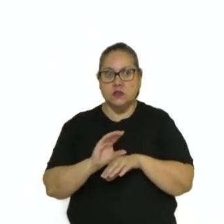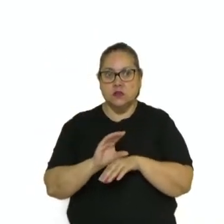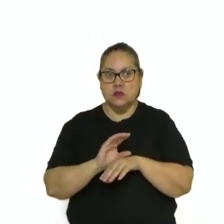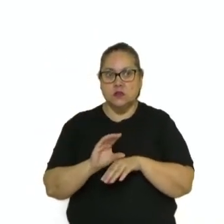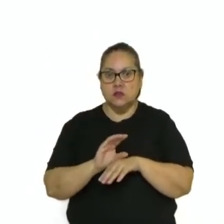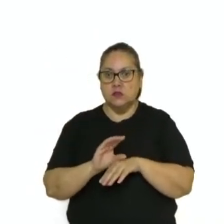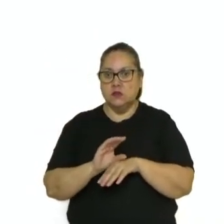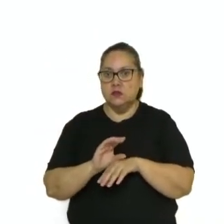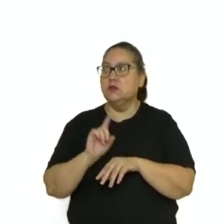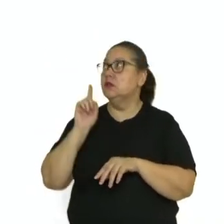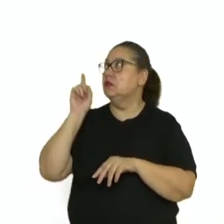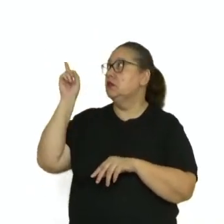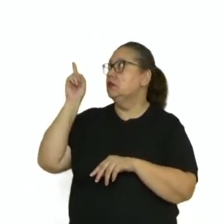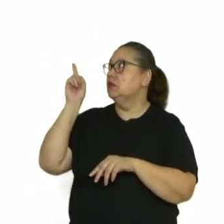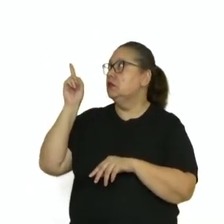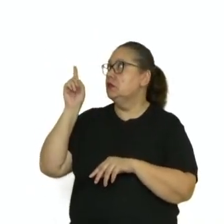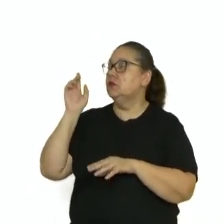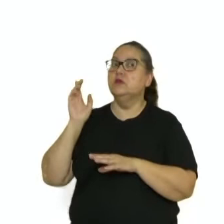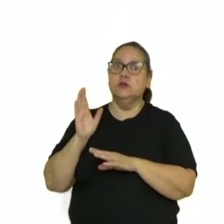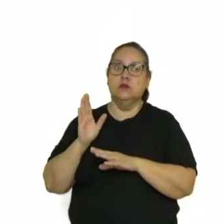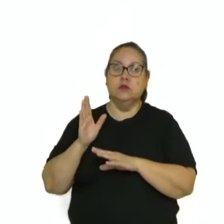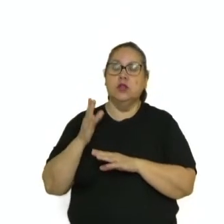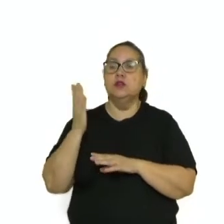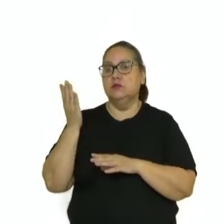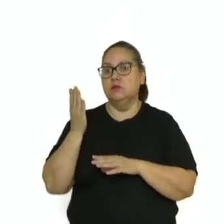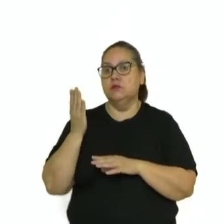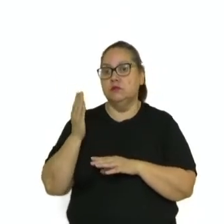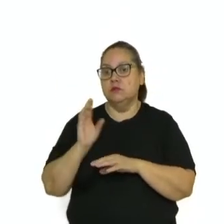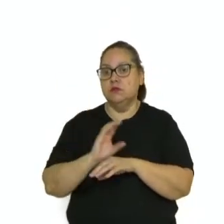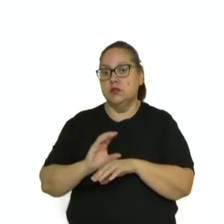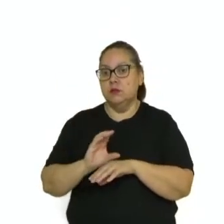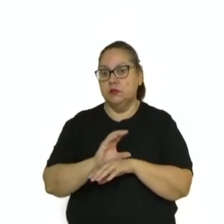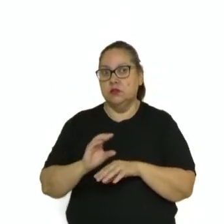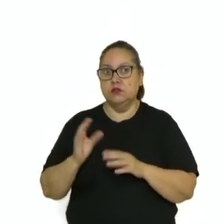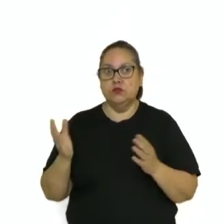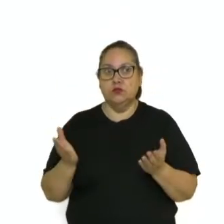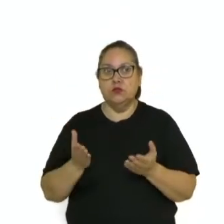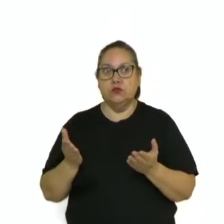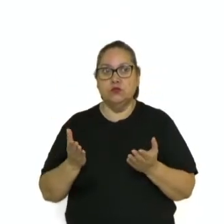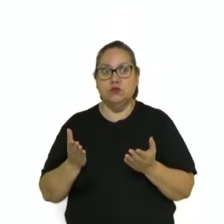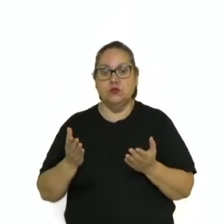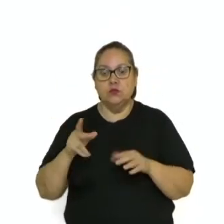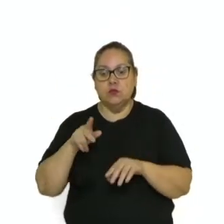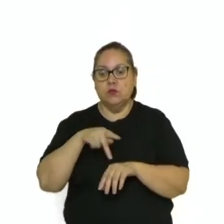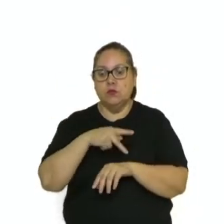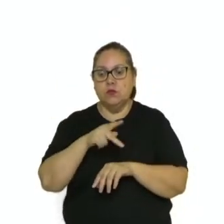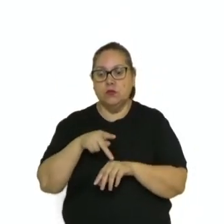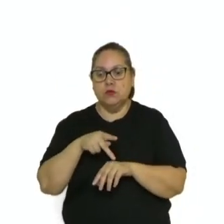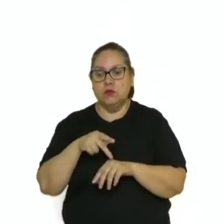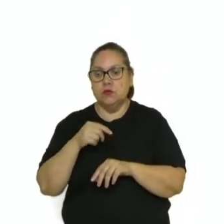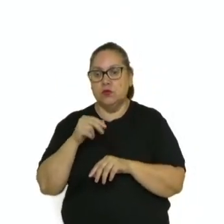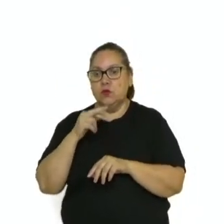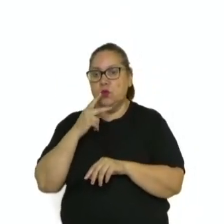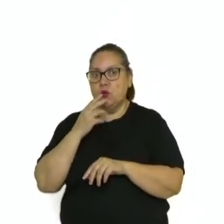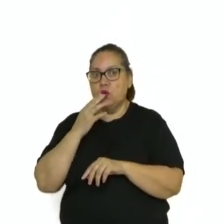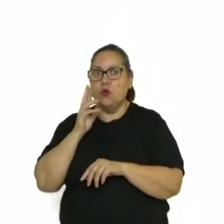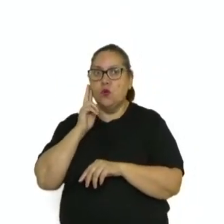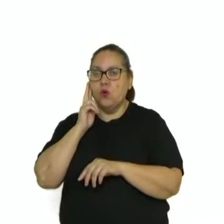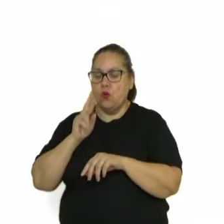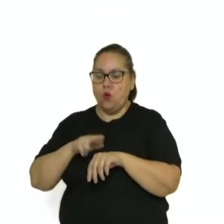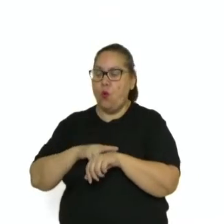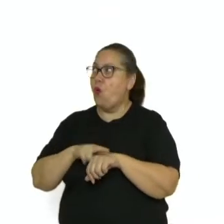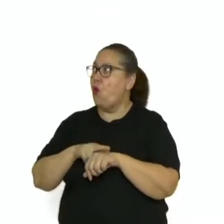nesse mapa são os países capitalistas da atualidade. Os países que estão pintados de roxo,